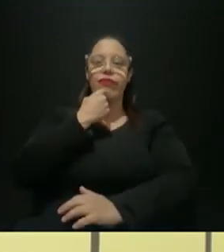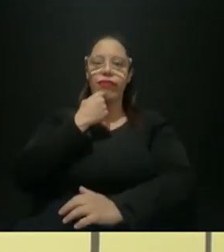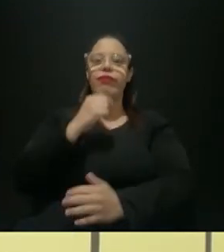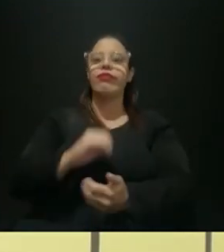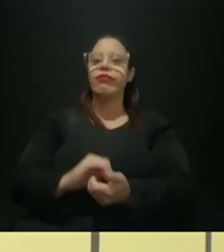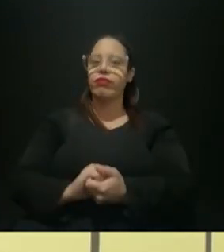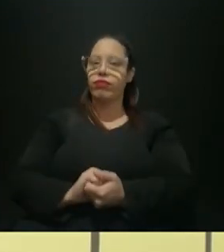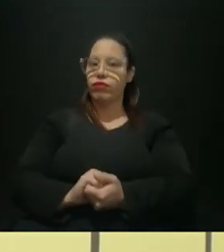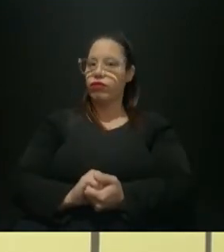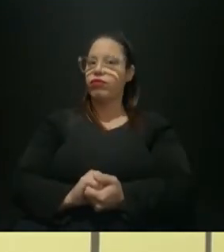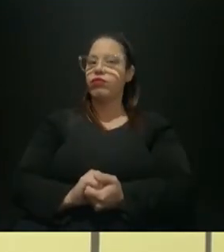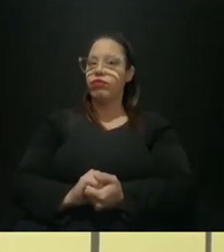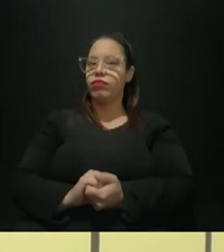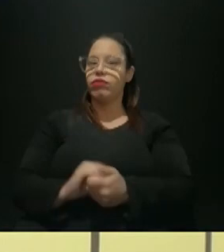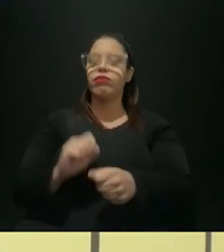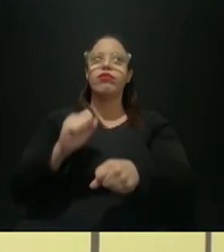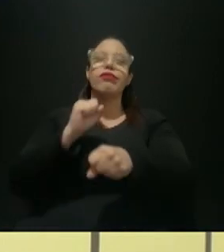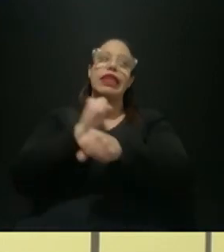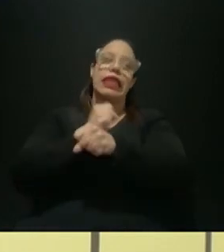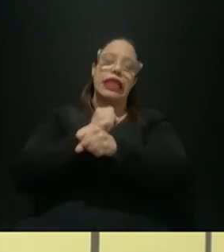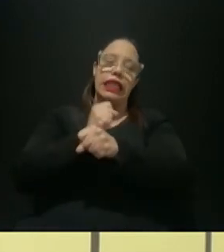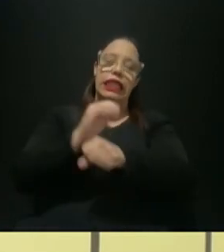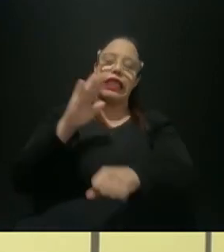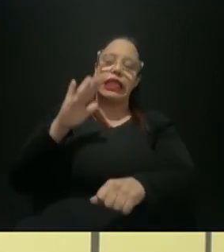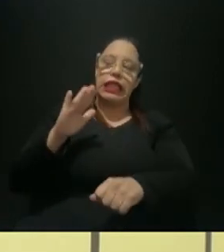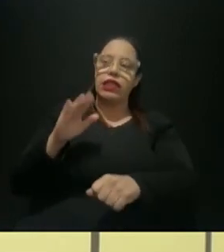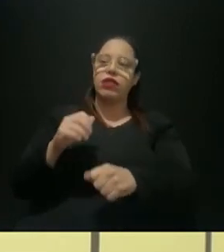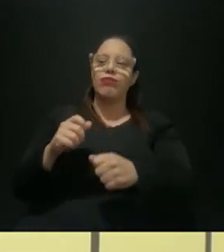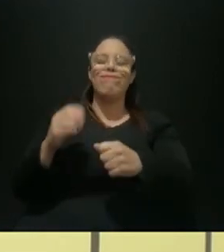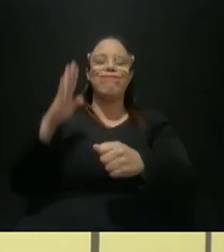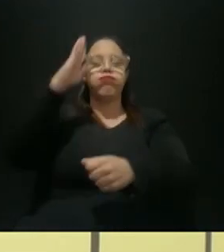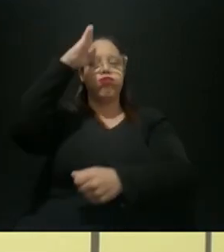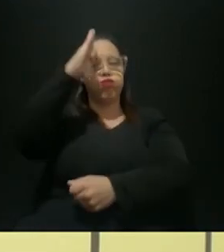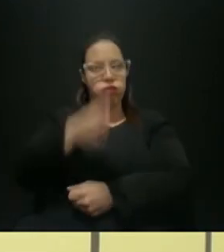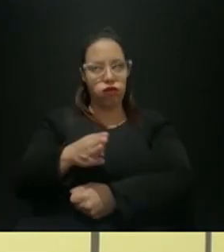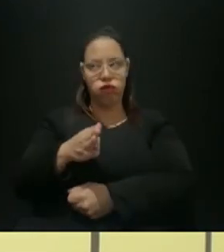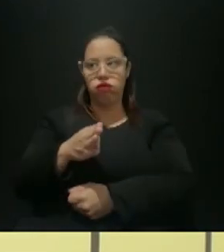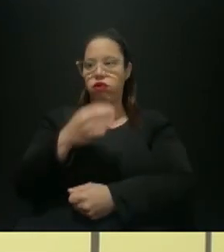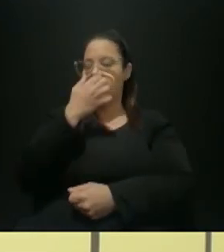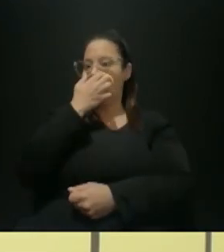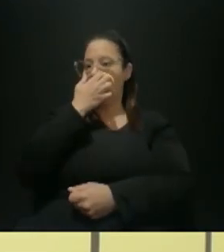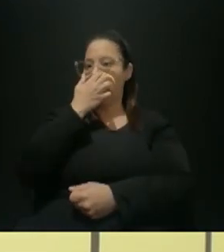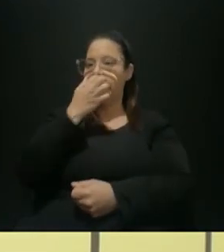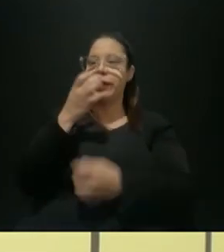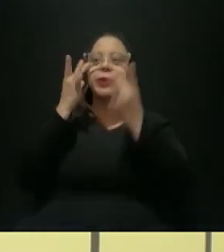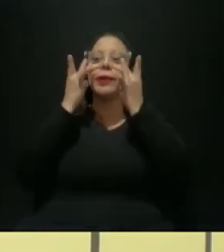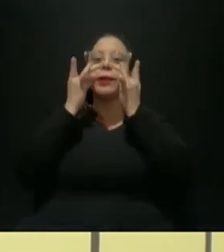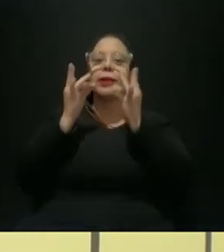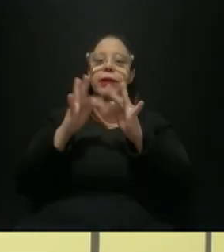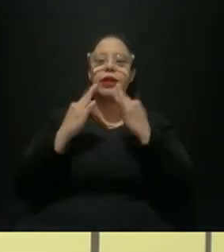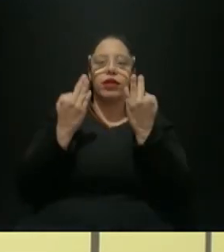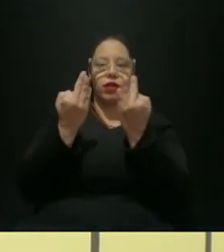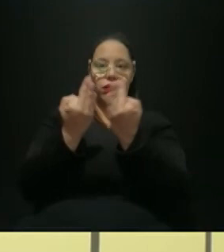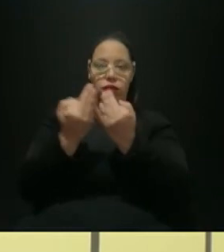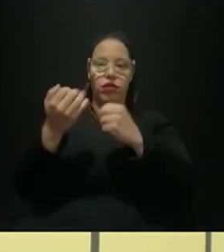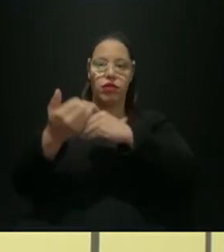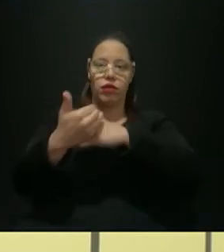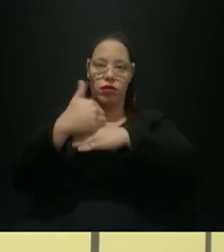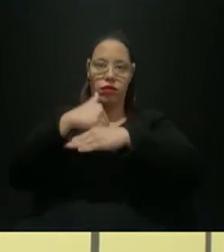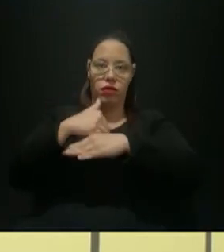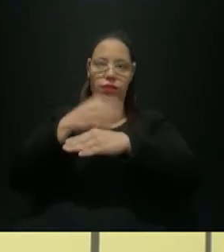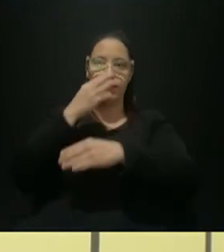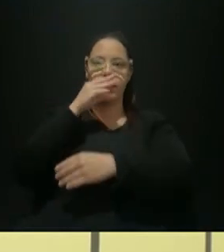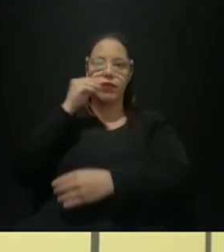nesses últimos anos, ele priorizou atender em família acolhedora crianças que estão na primeira